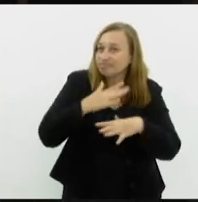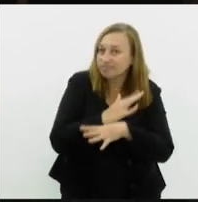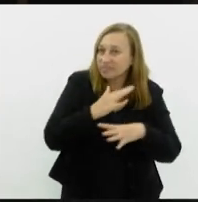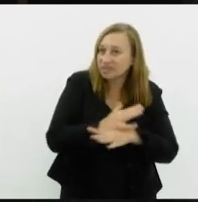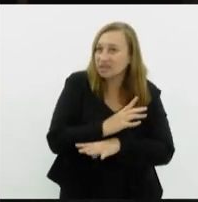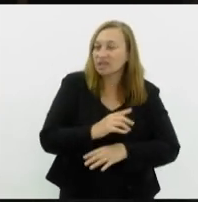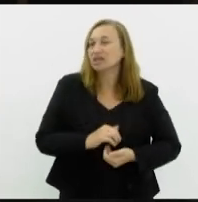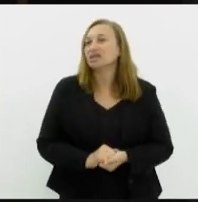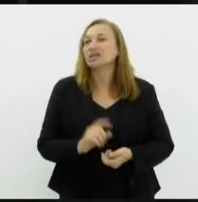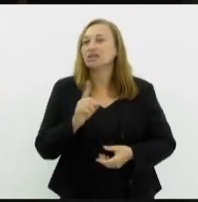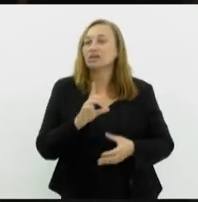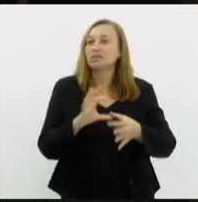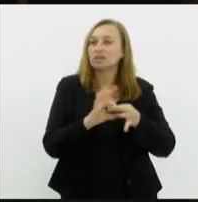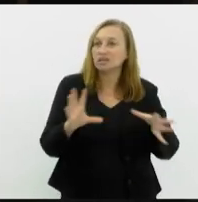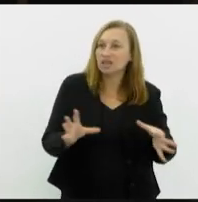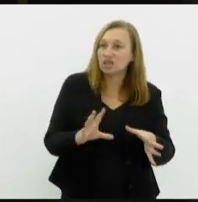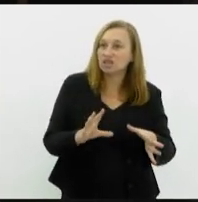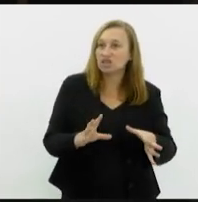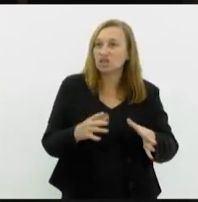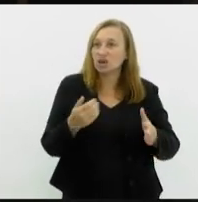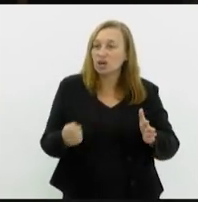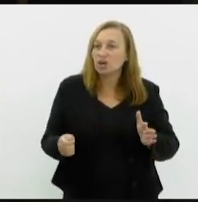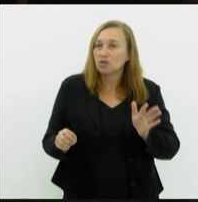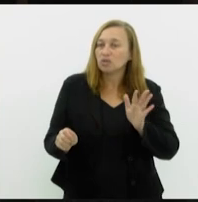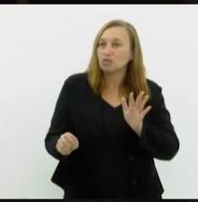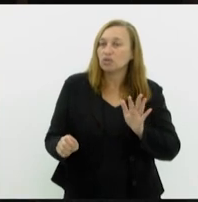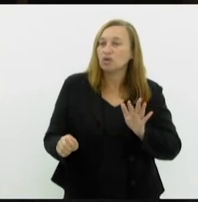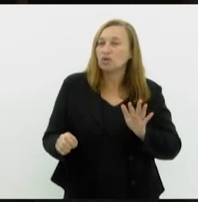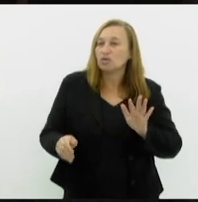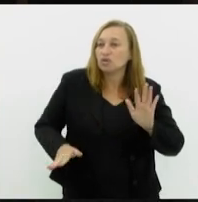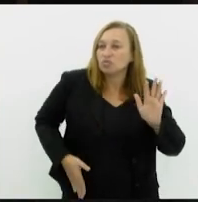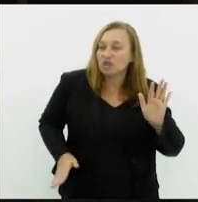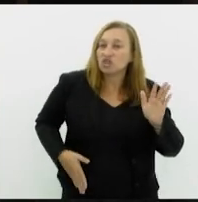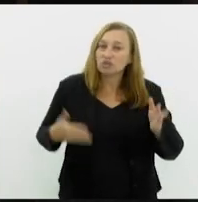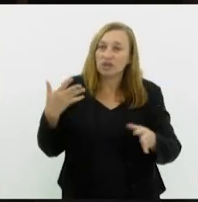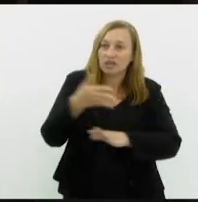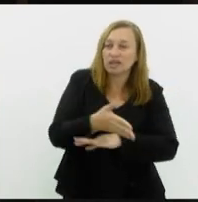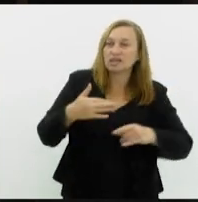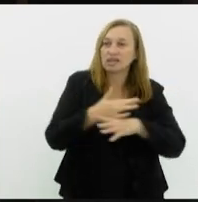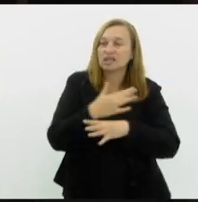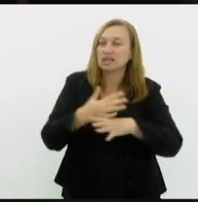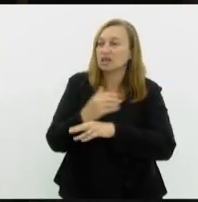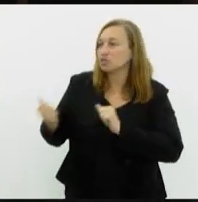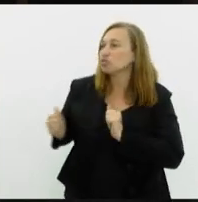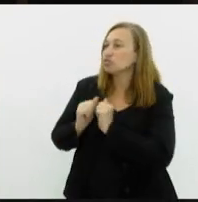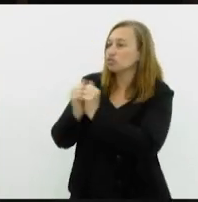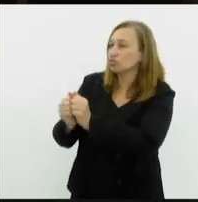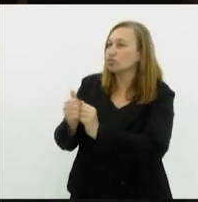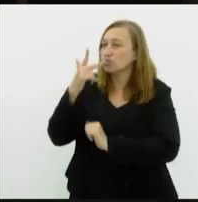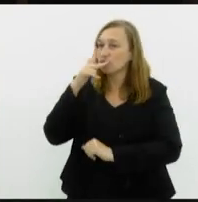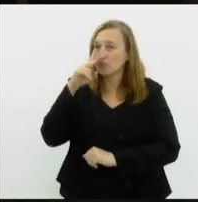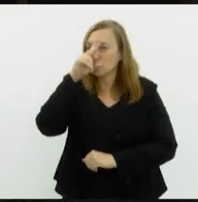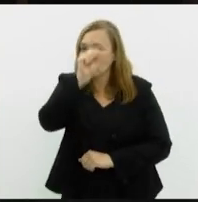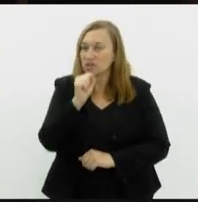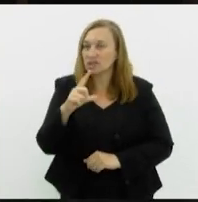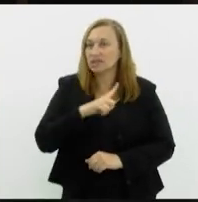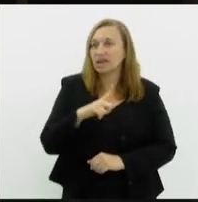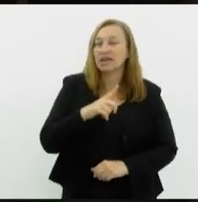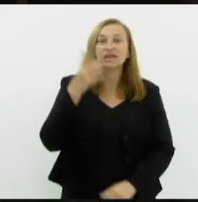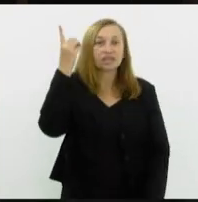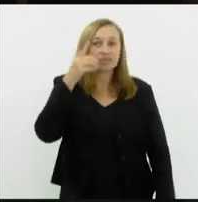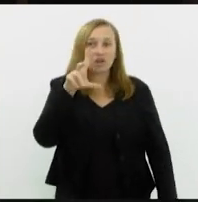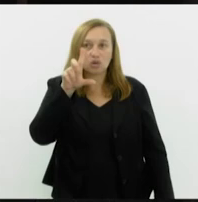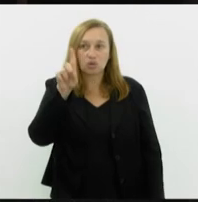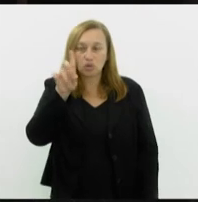o tráfico tomar conta daquela cidade. A gente junto lá, a gente soma força realmente. Luiz Cláudio, você realmente, o que